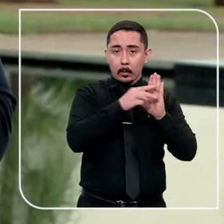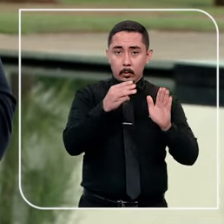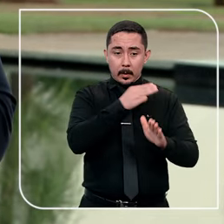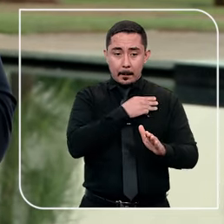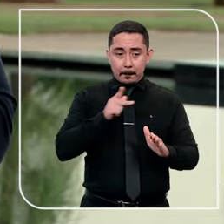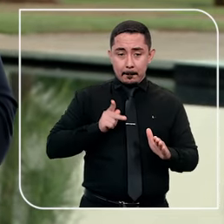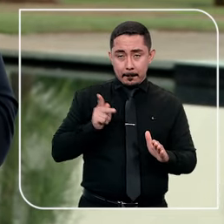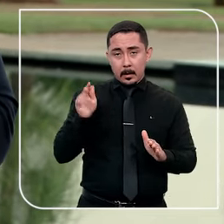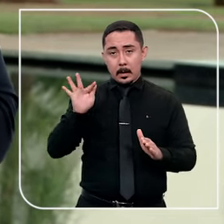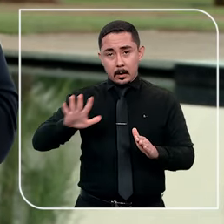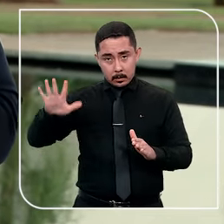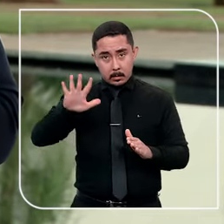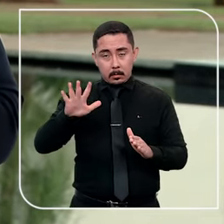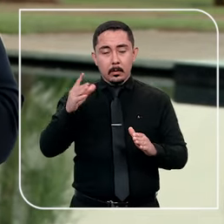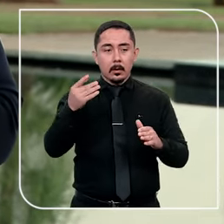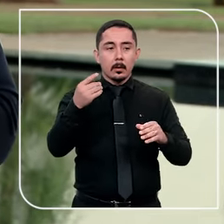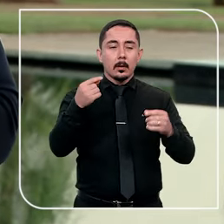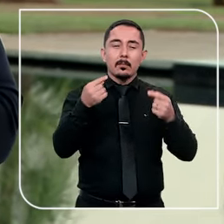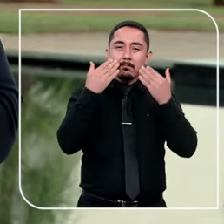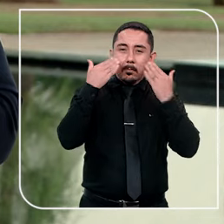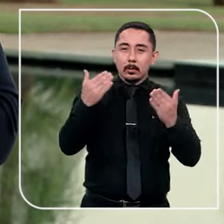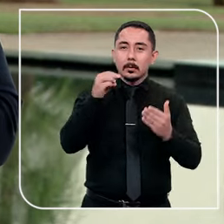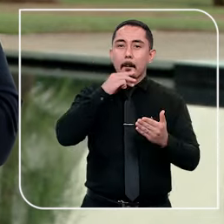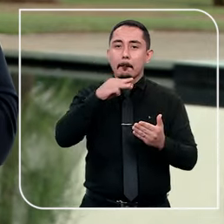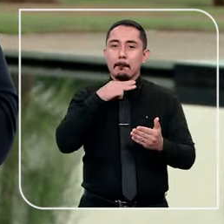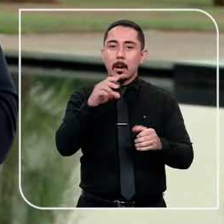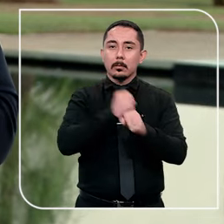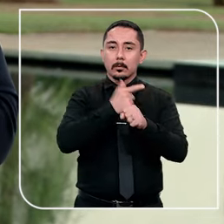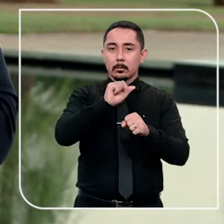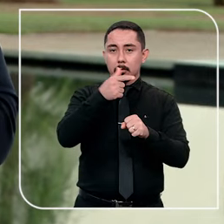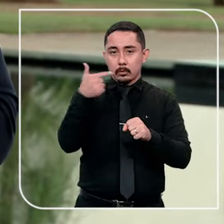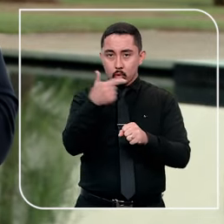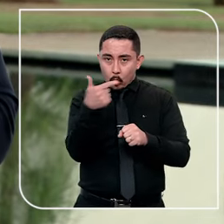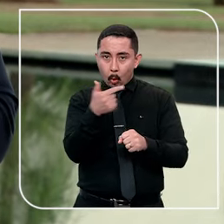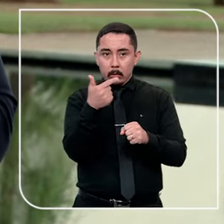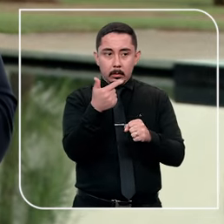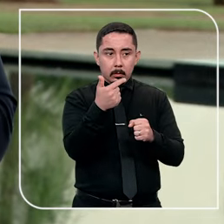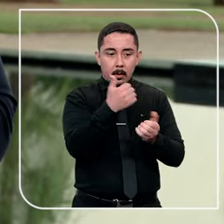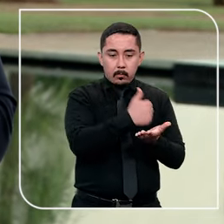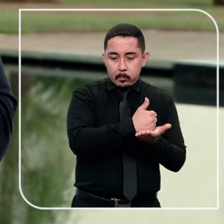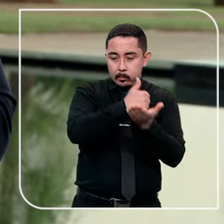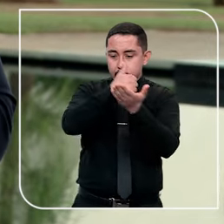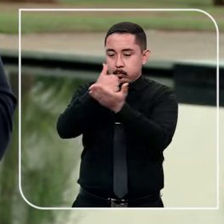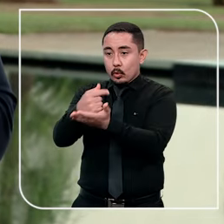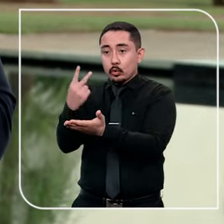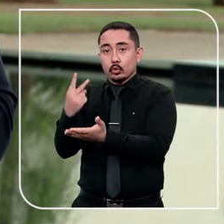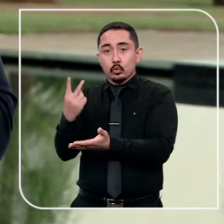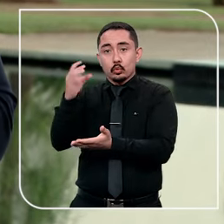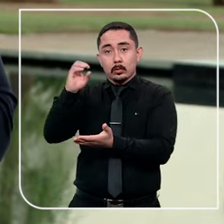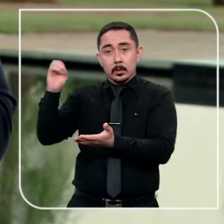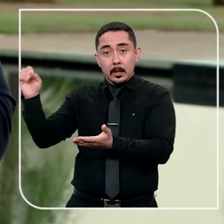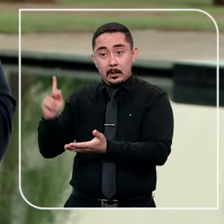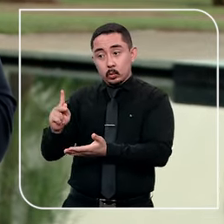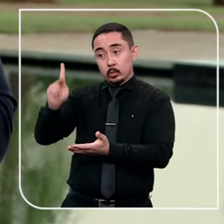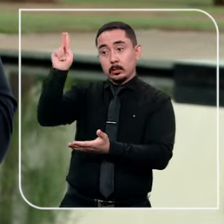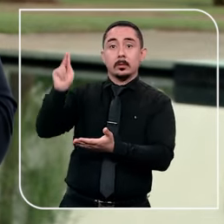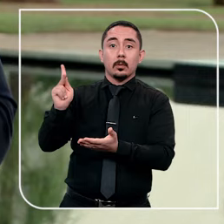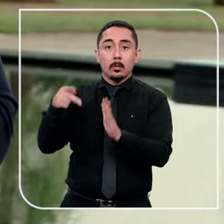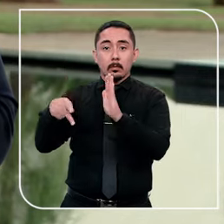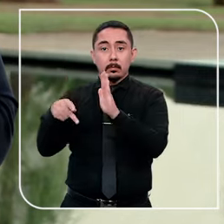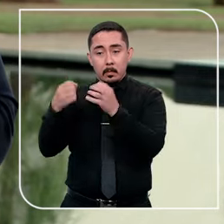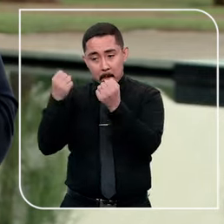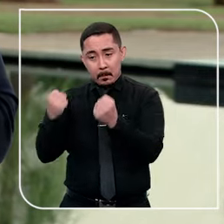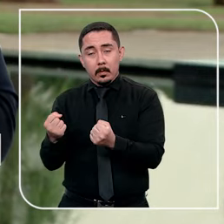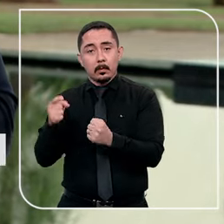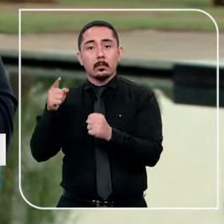aponta que em março de 2022 foram transportados mais de 200 Kg de cocaína até o aeroporto de de Guarulhos